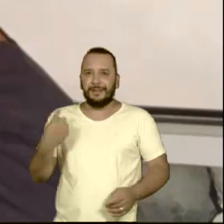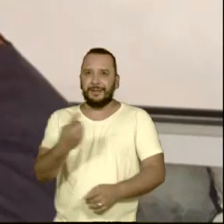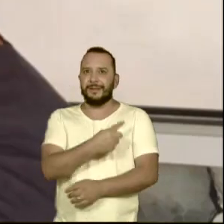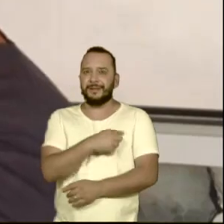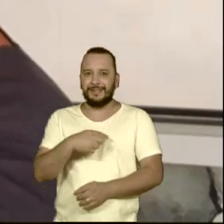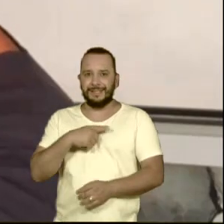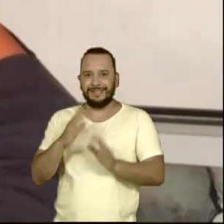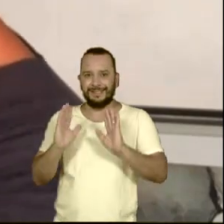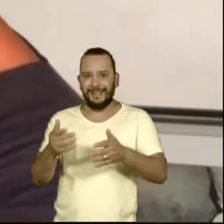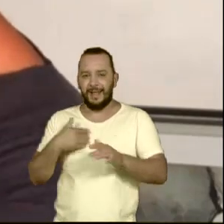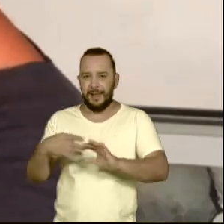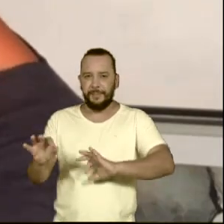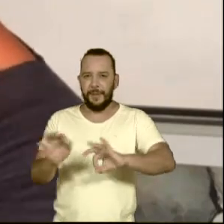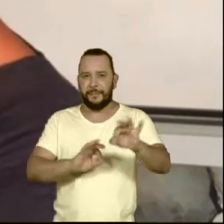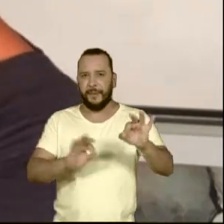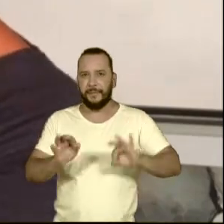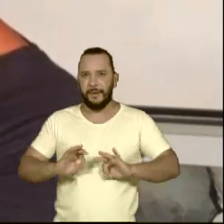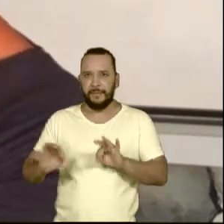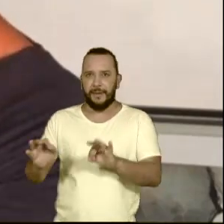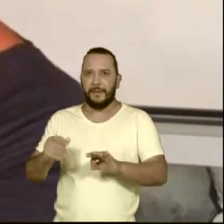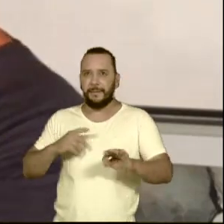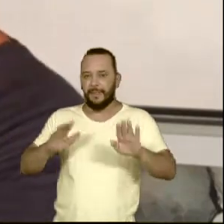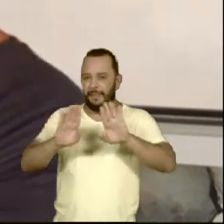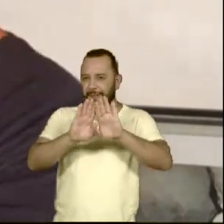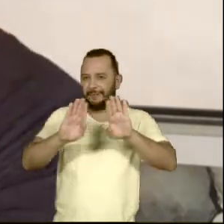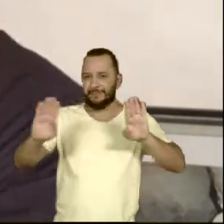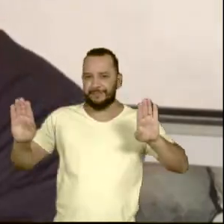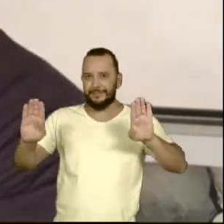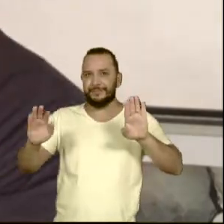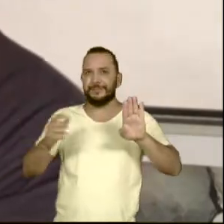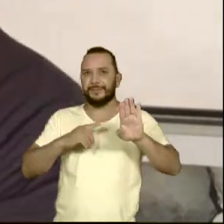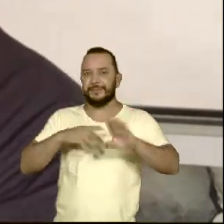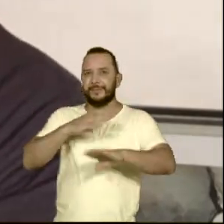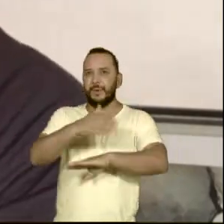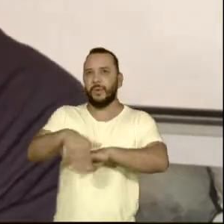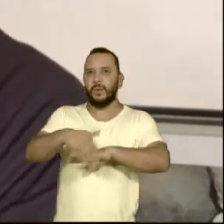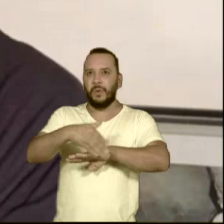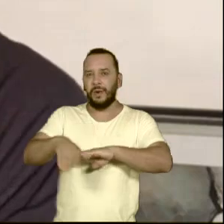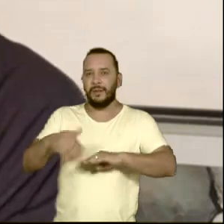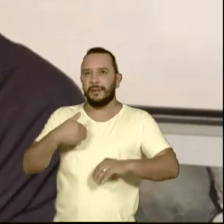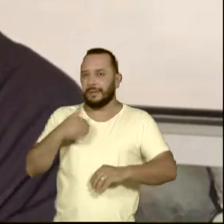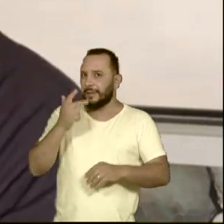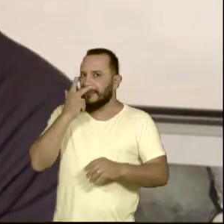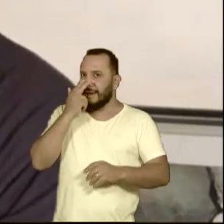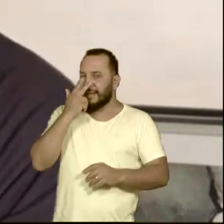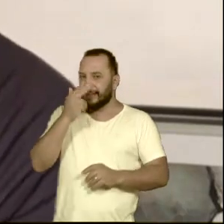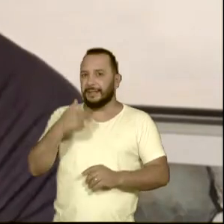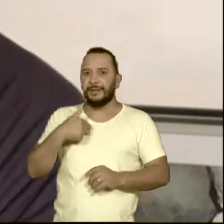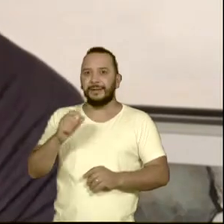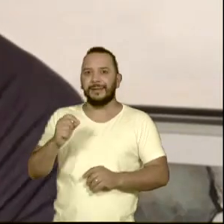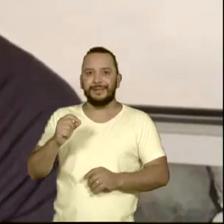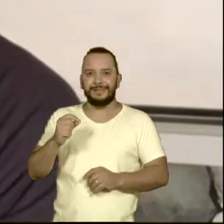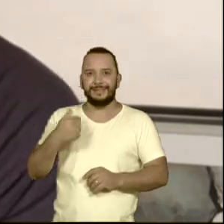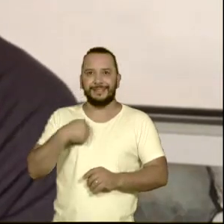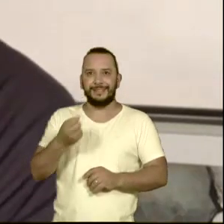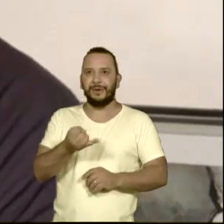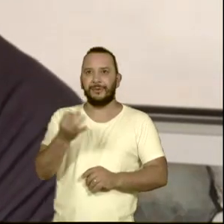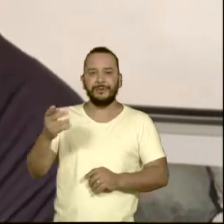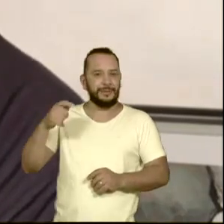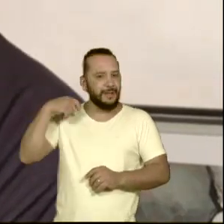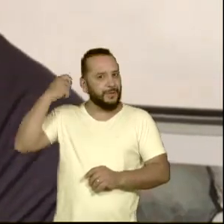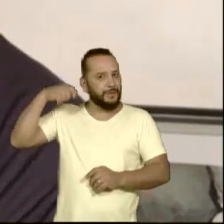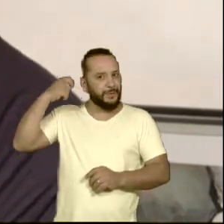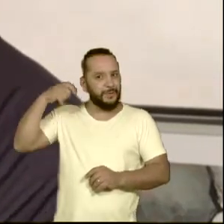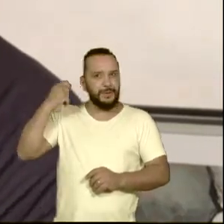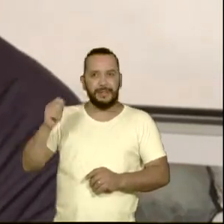longe do cenário uma defesa de rua do outro lado, onde a gente colocava atores, os próprios